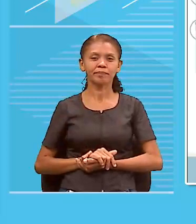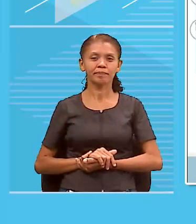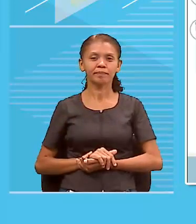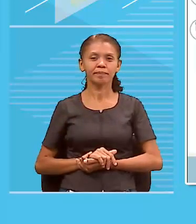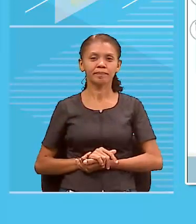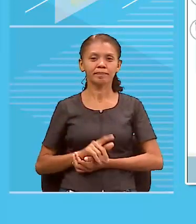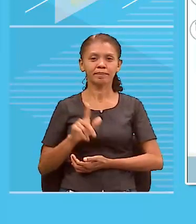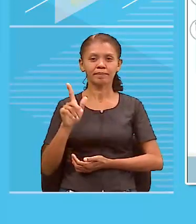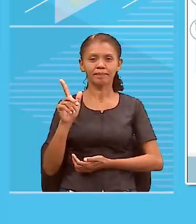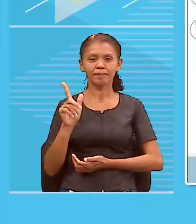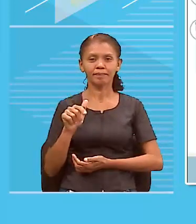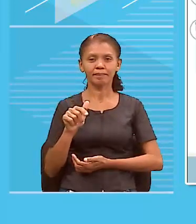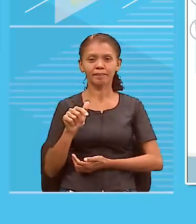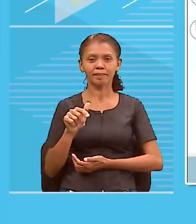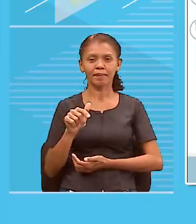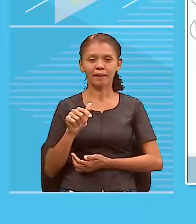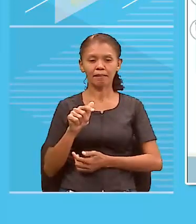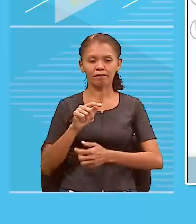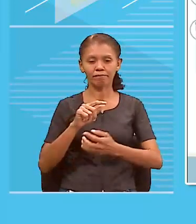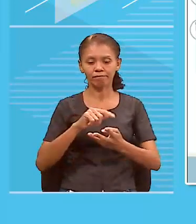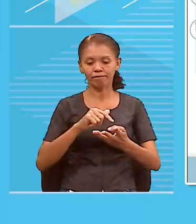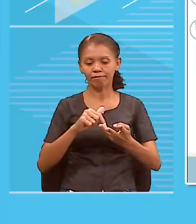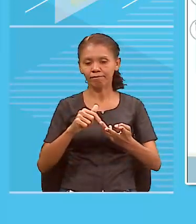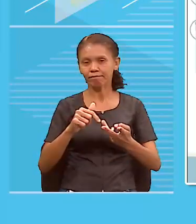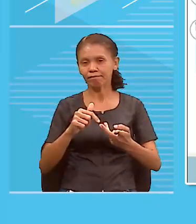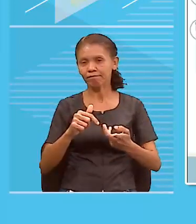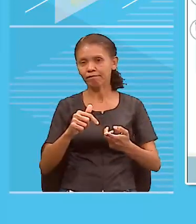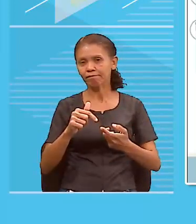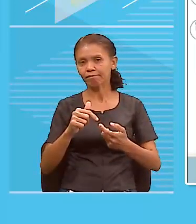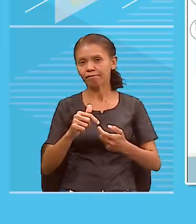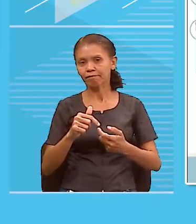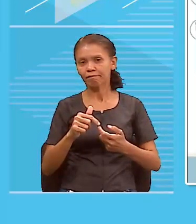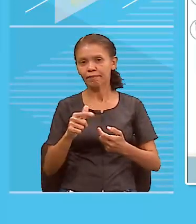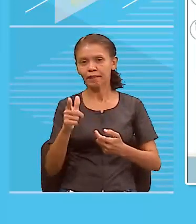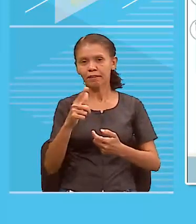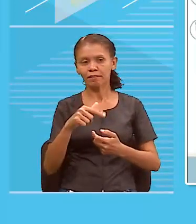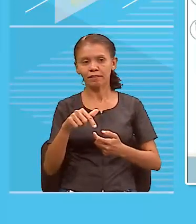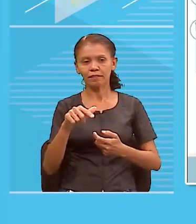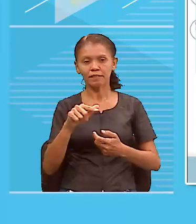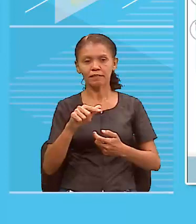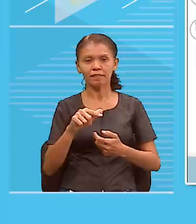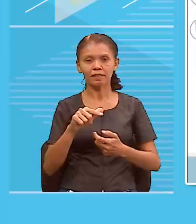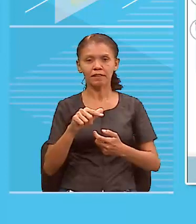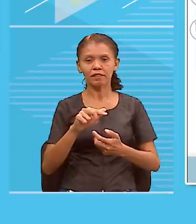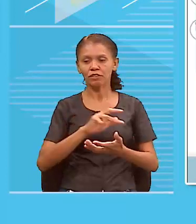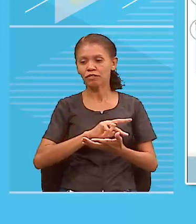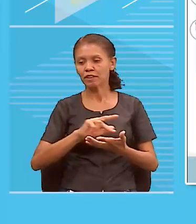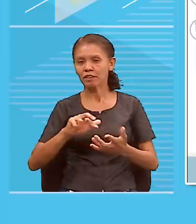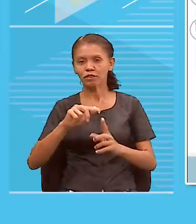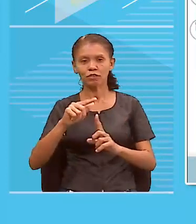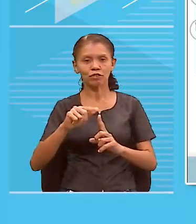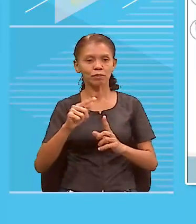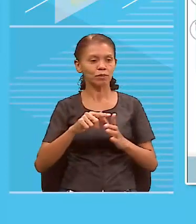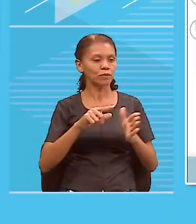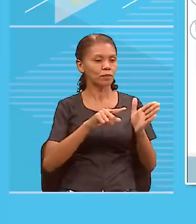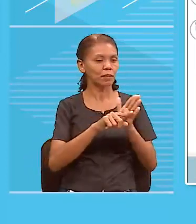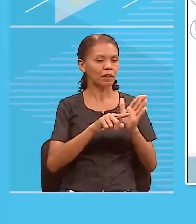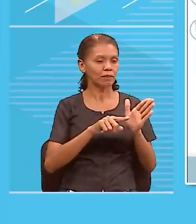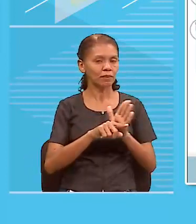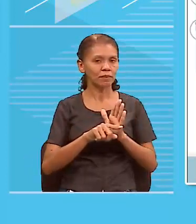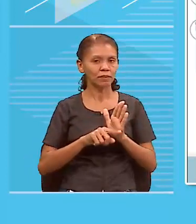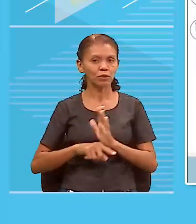vai poder contemplar modelos diferentes de questões incluindo o modelo Enem